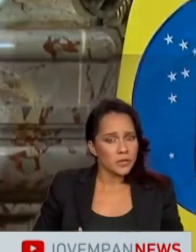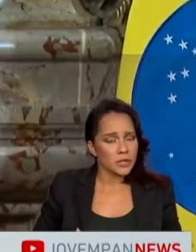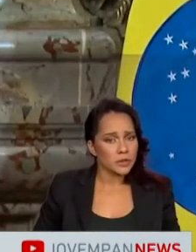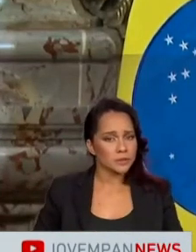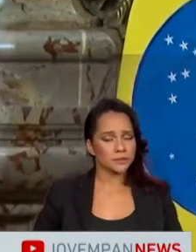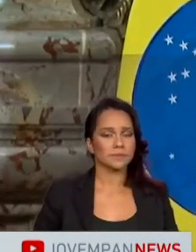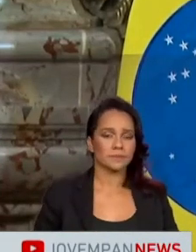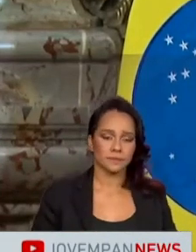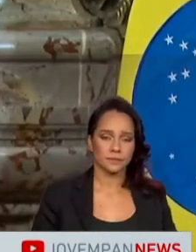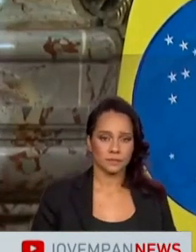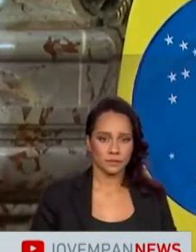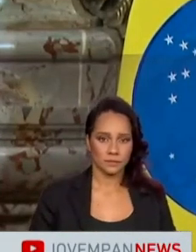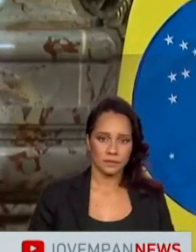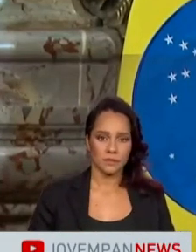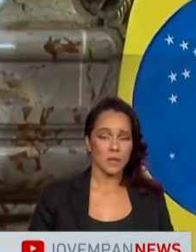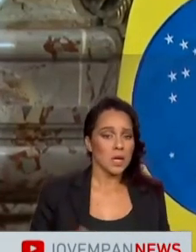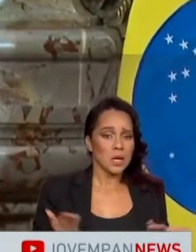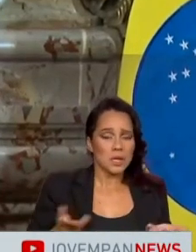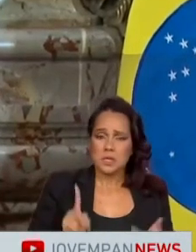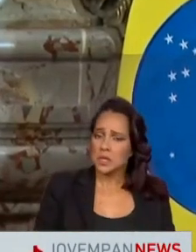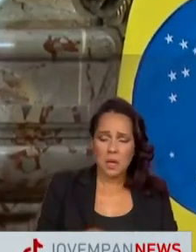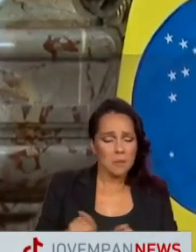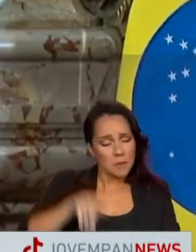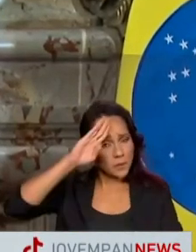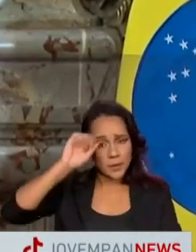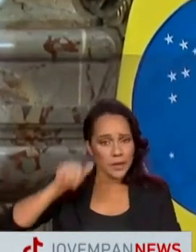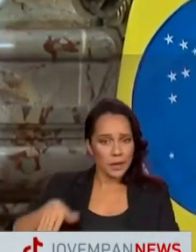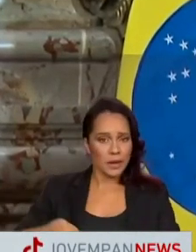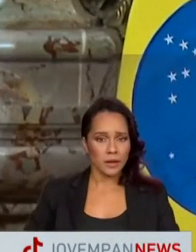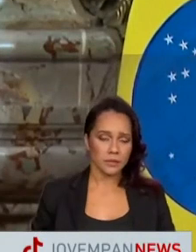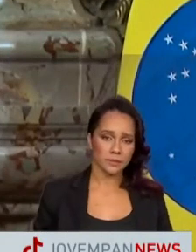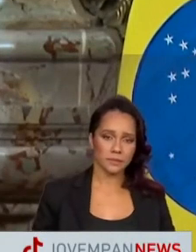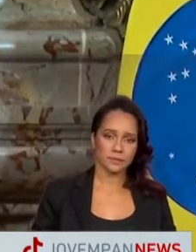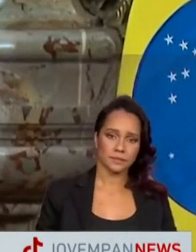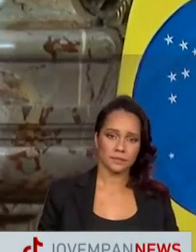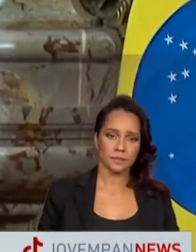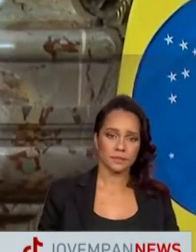qualquer outro presidente... E assim vale para os militares... E o mesmo passa com os